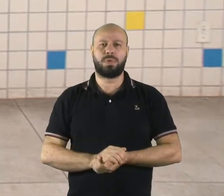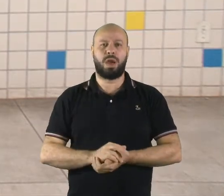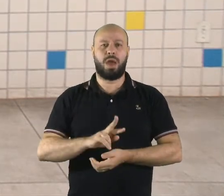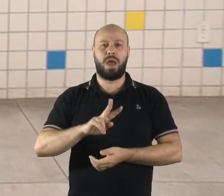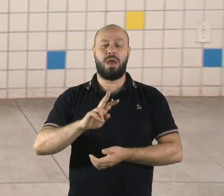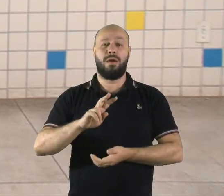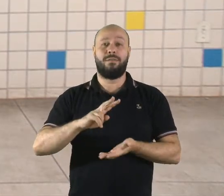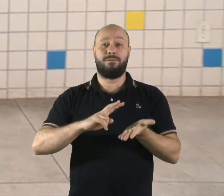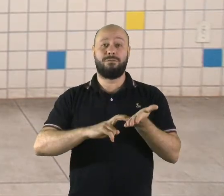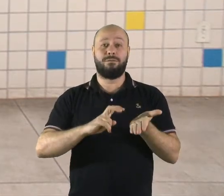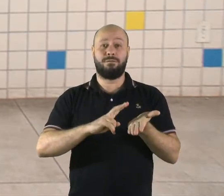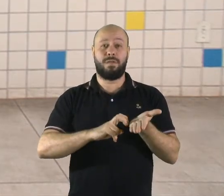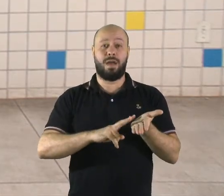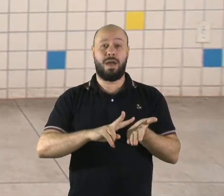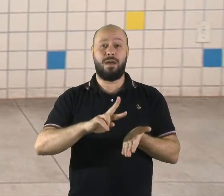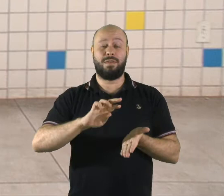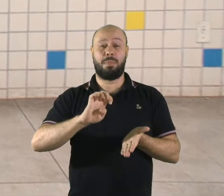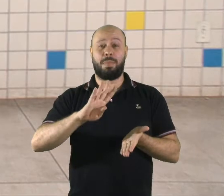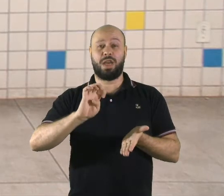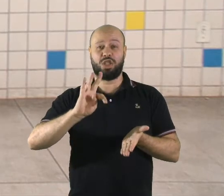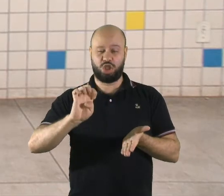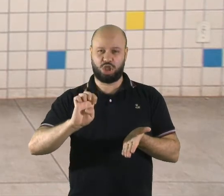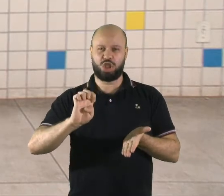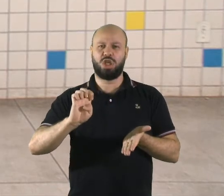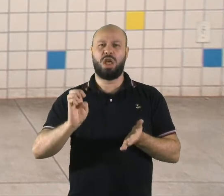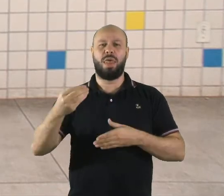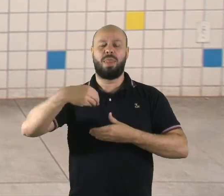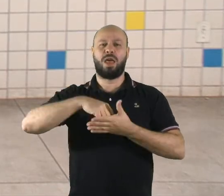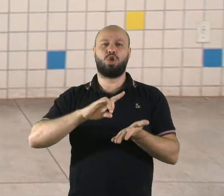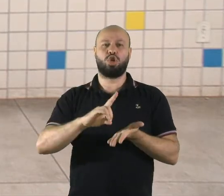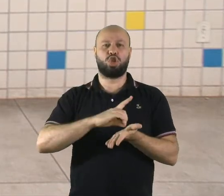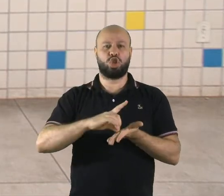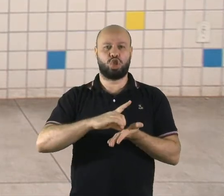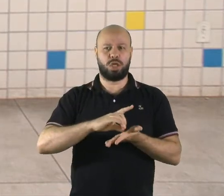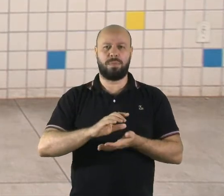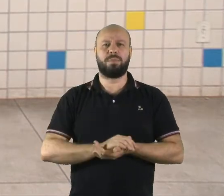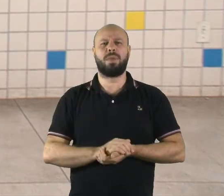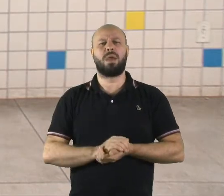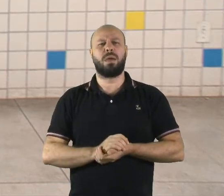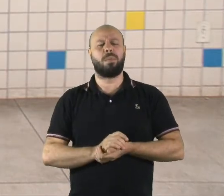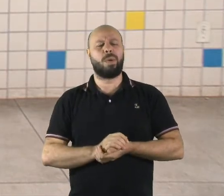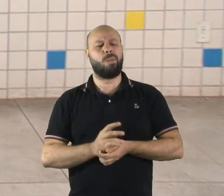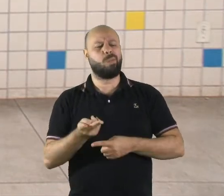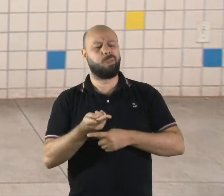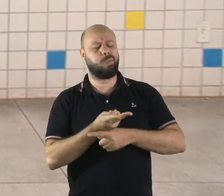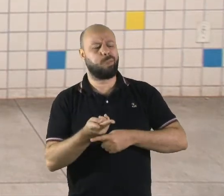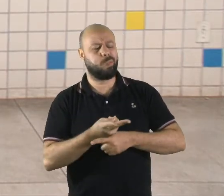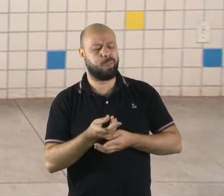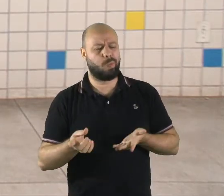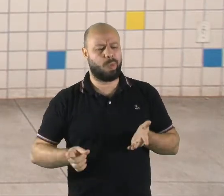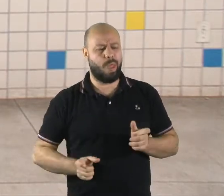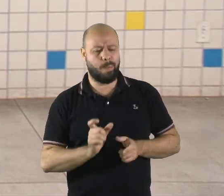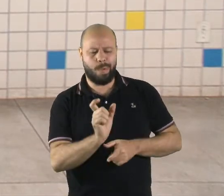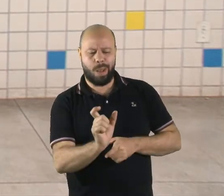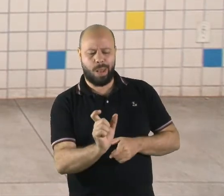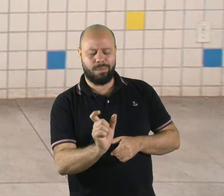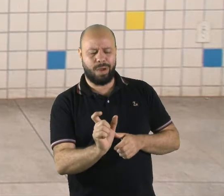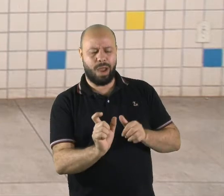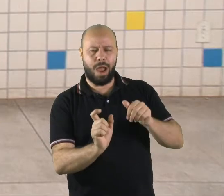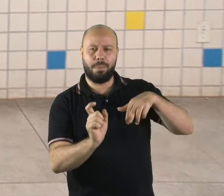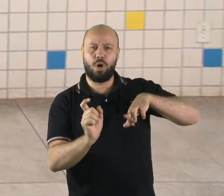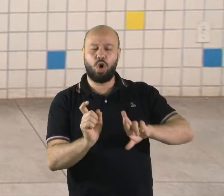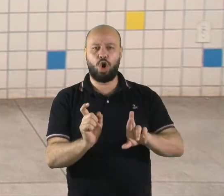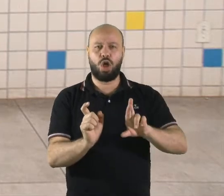verbete do dicionário. Quando você vai procurar a palavra, por exemplo, amor vai ter o